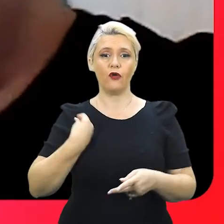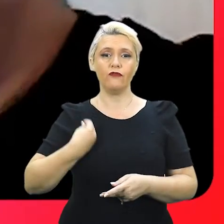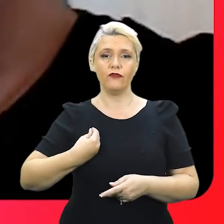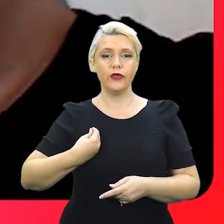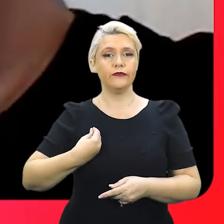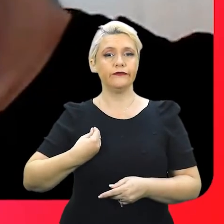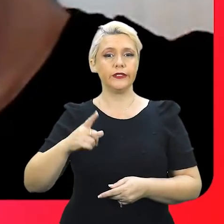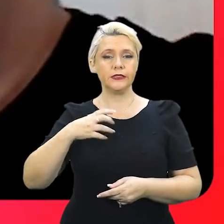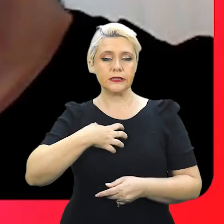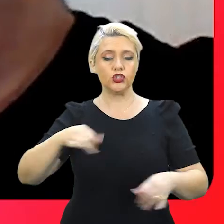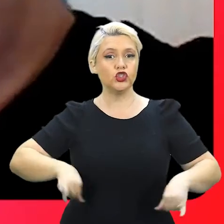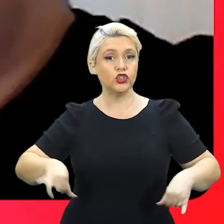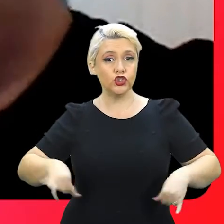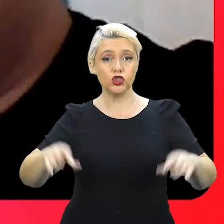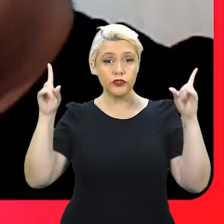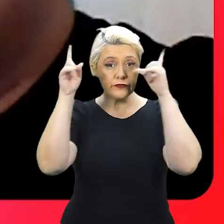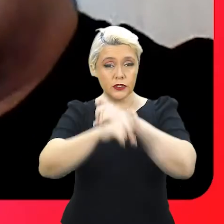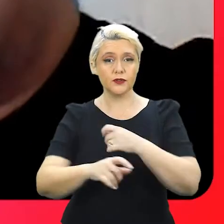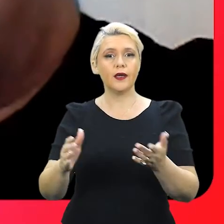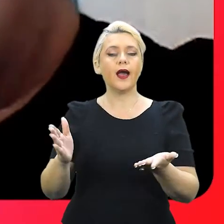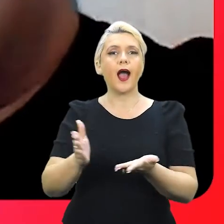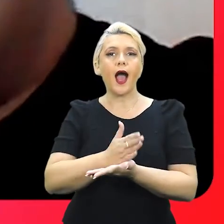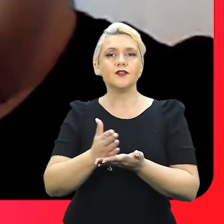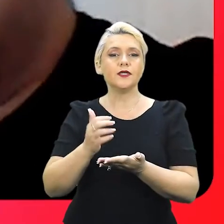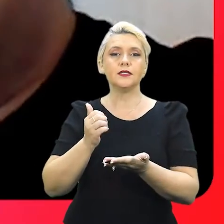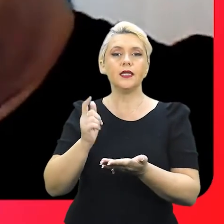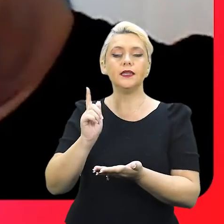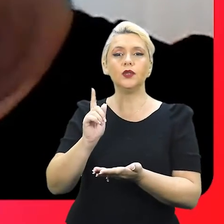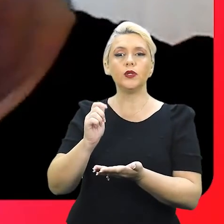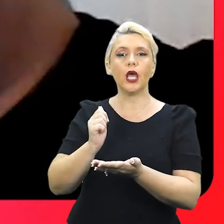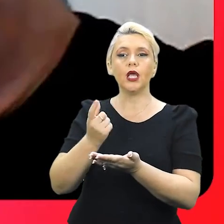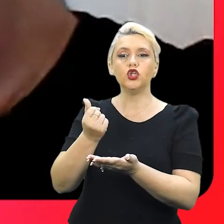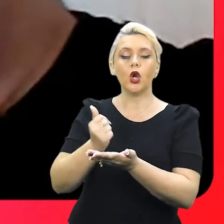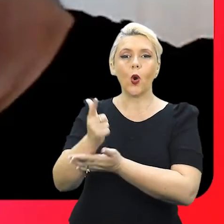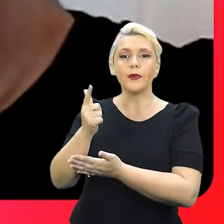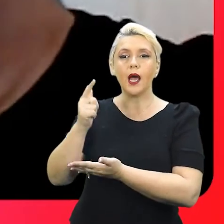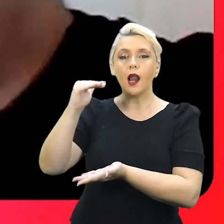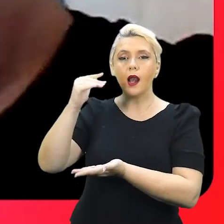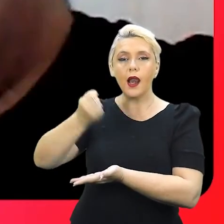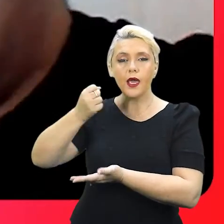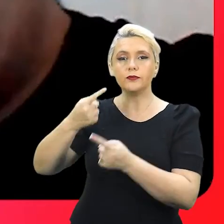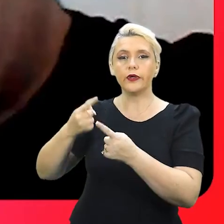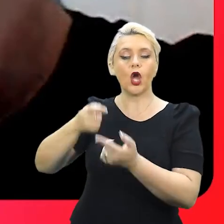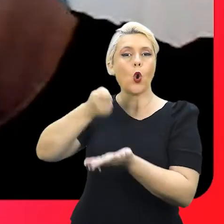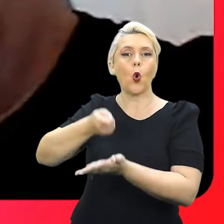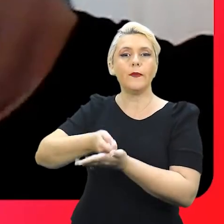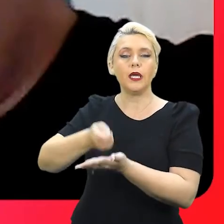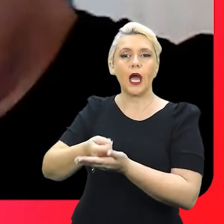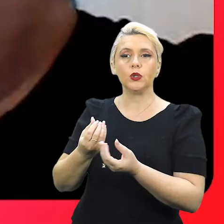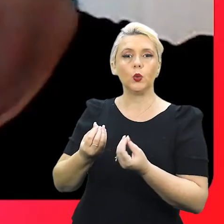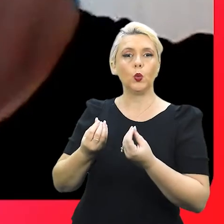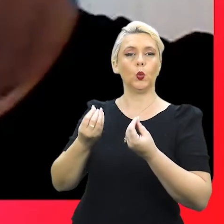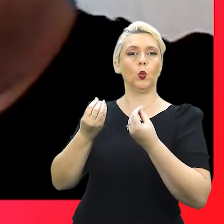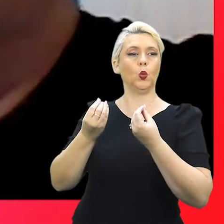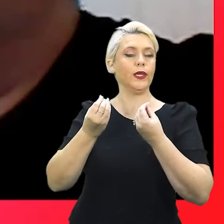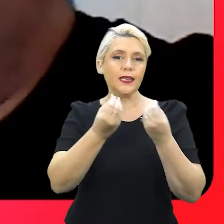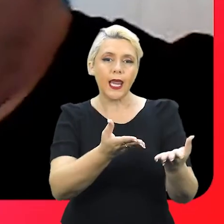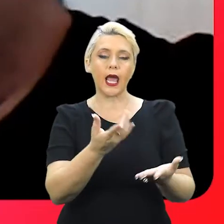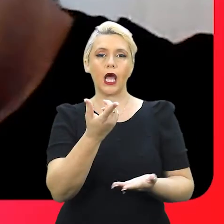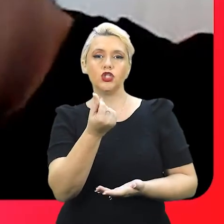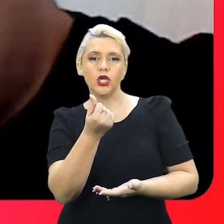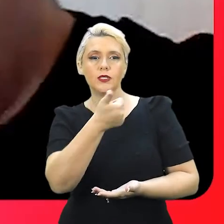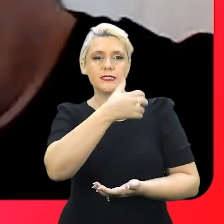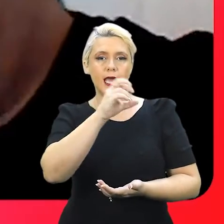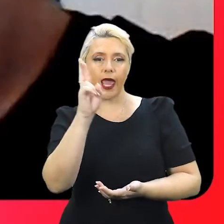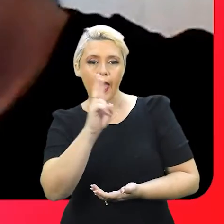uma vida difícil, que às vezes deixa de comprar um leite para o filho, porque é obrigado a colocar